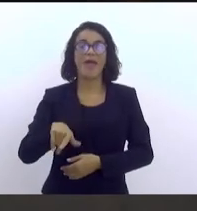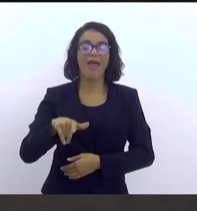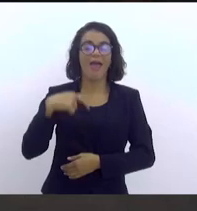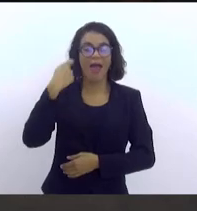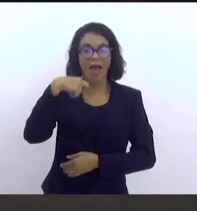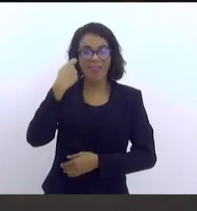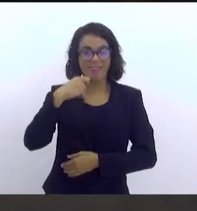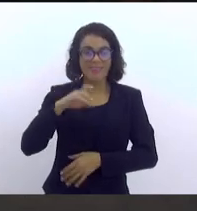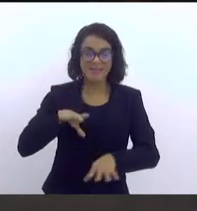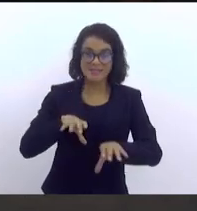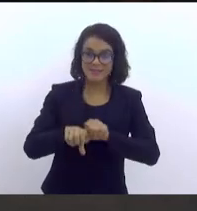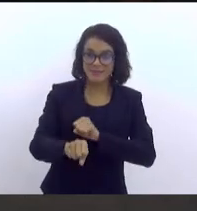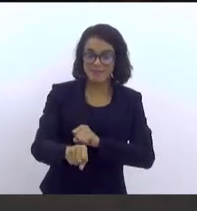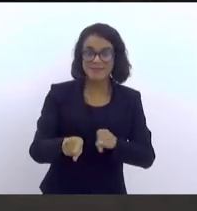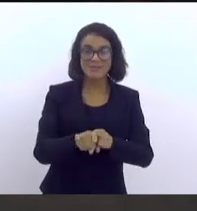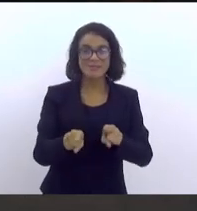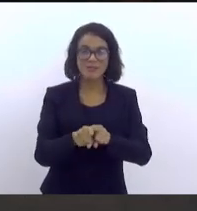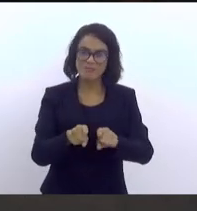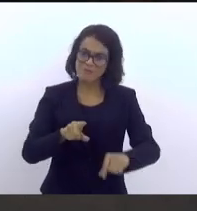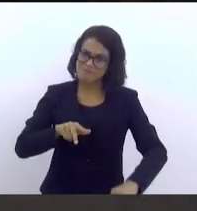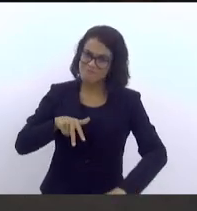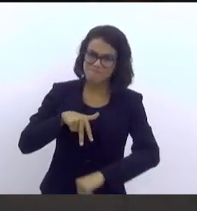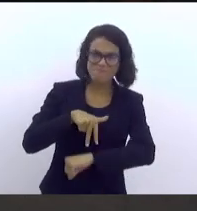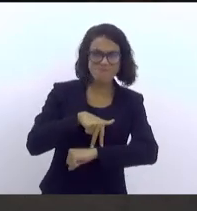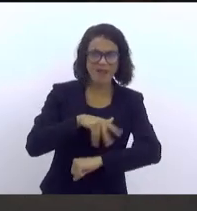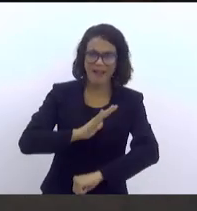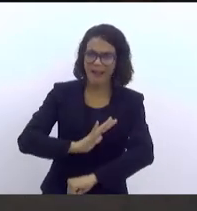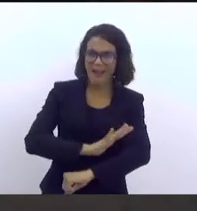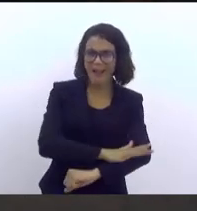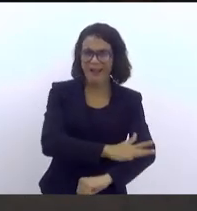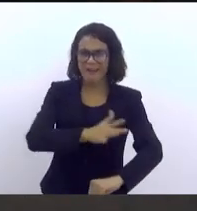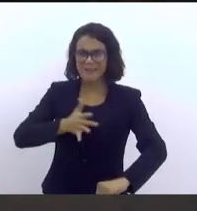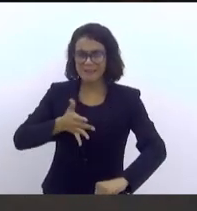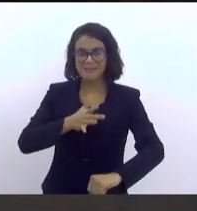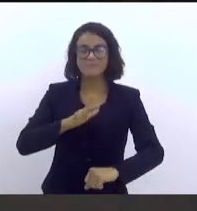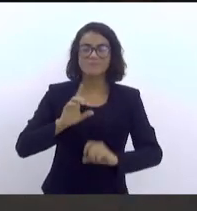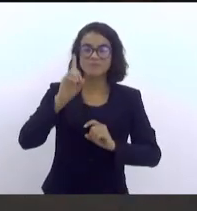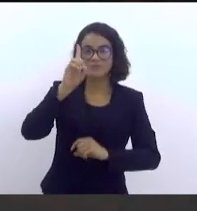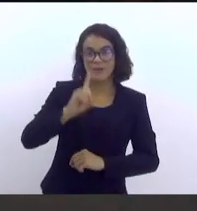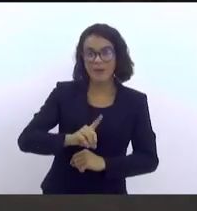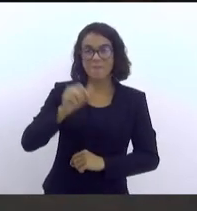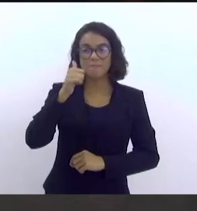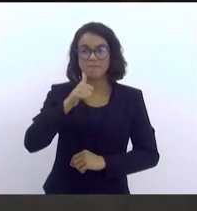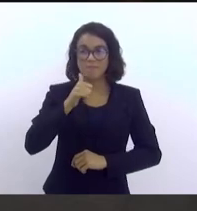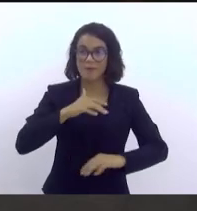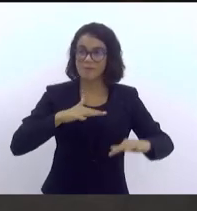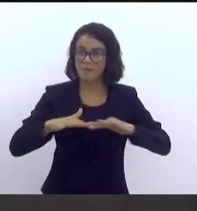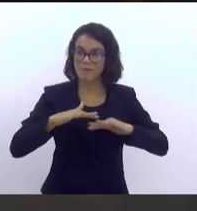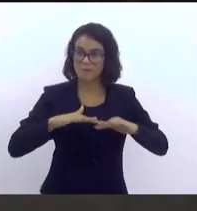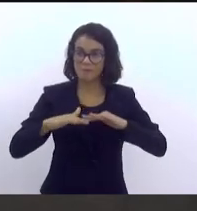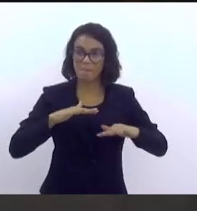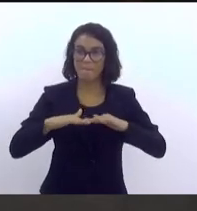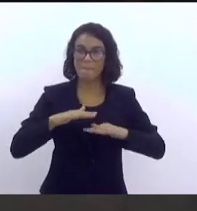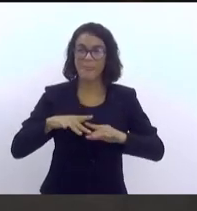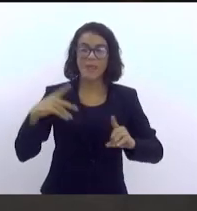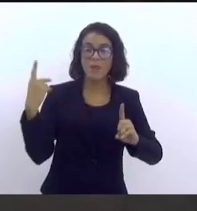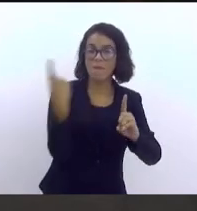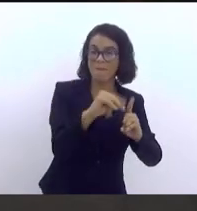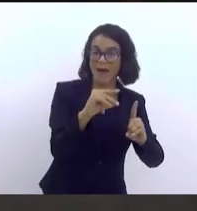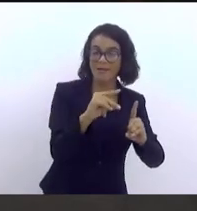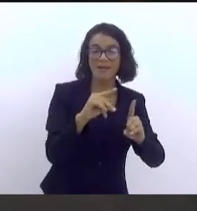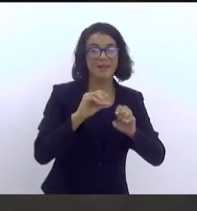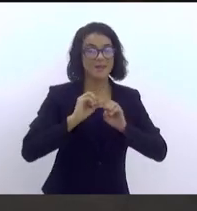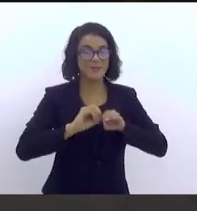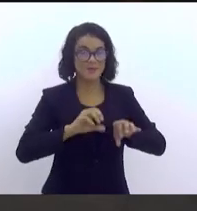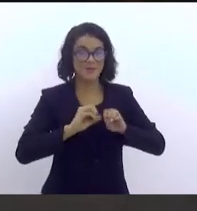ativista engajada em lutas anti-racistas pelo Direito da mulher mobilizadora da rede não bate eduque e